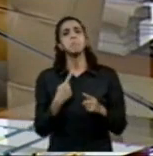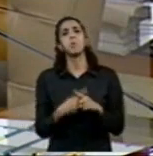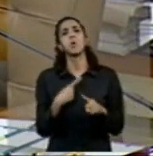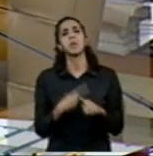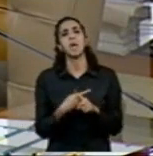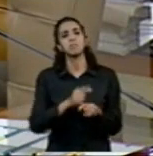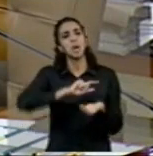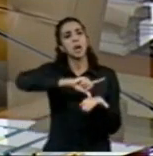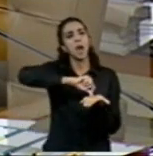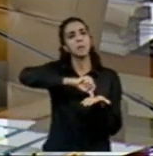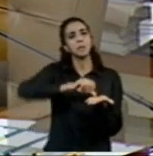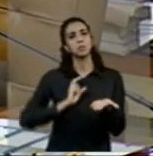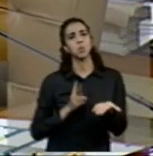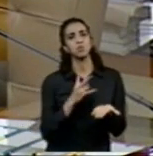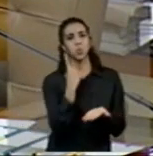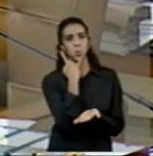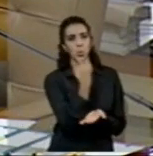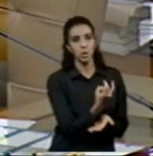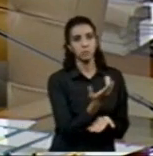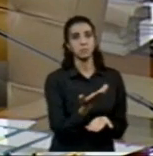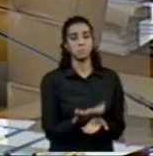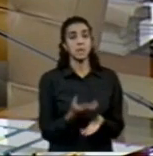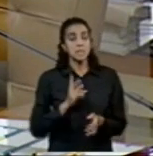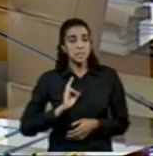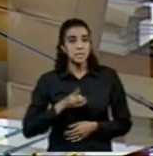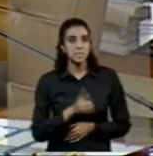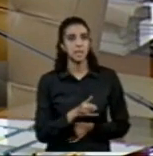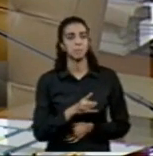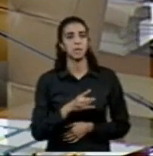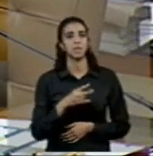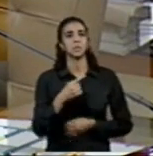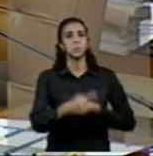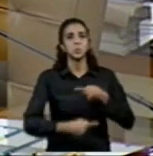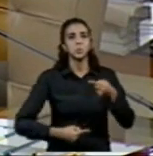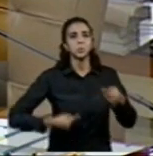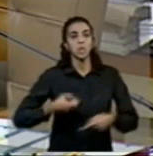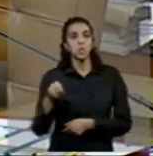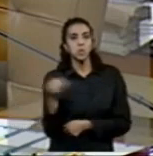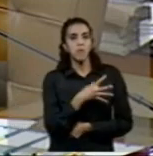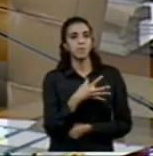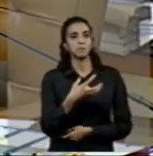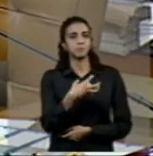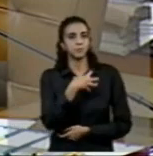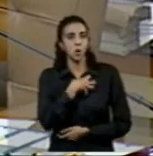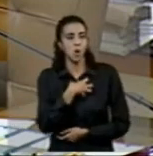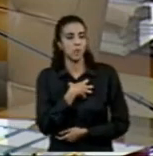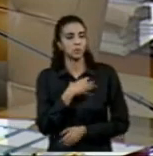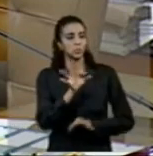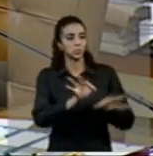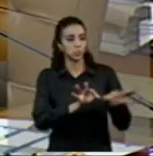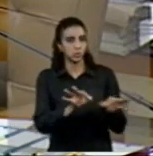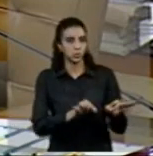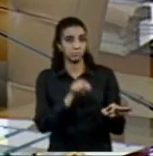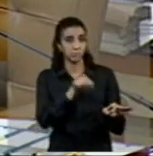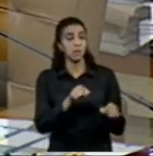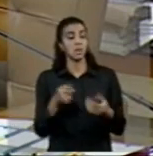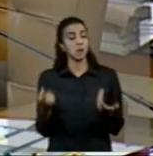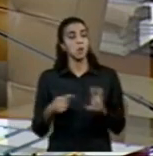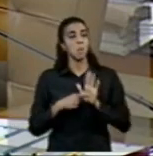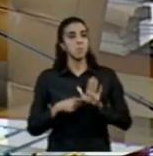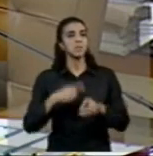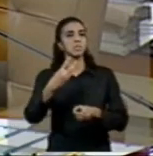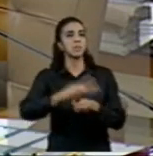em funcionamento, a engendrar incessantemente novas formas de organização, apresenta a